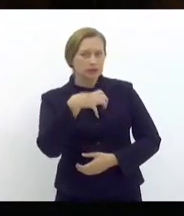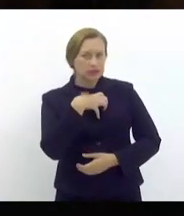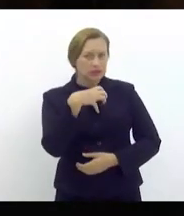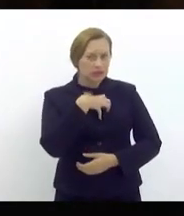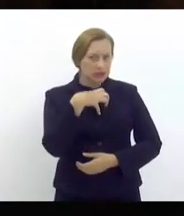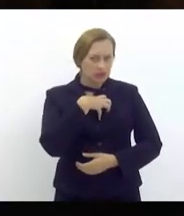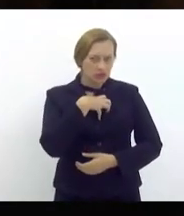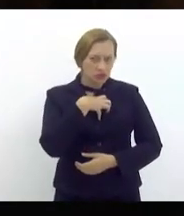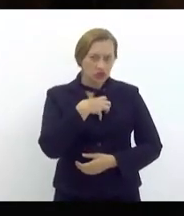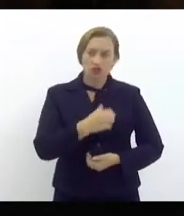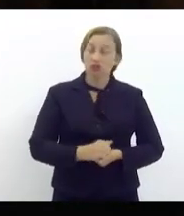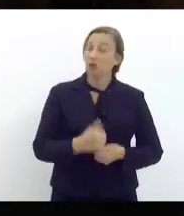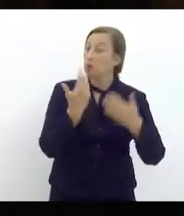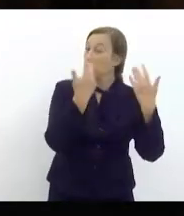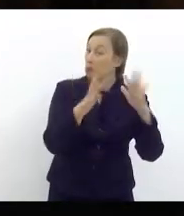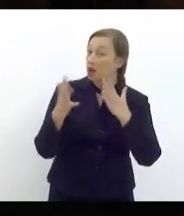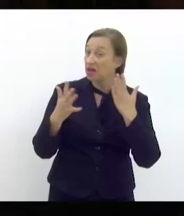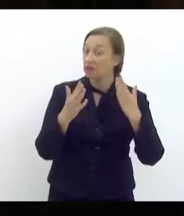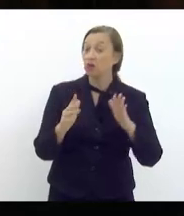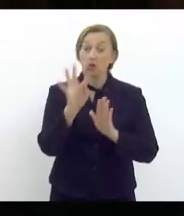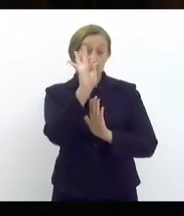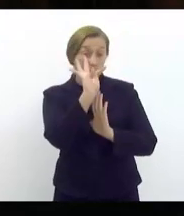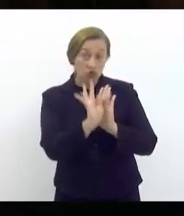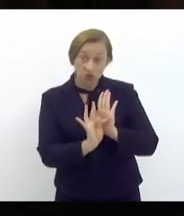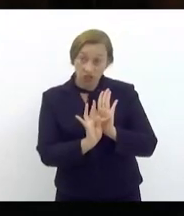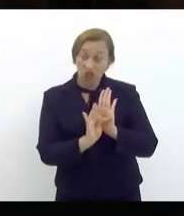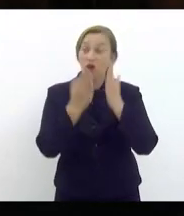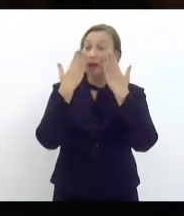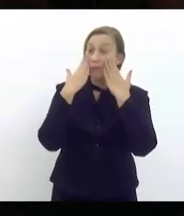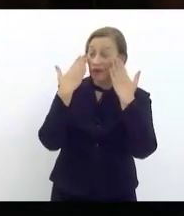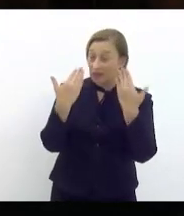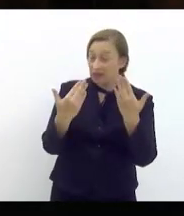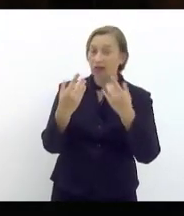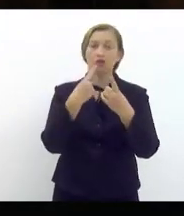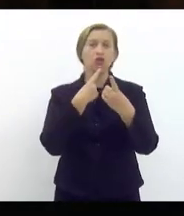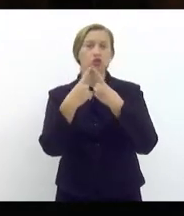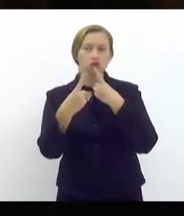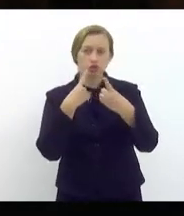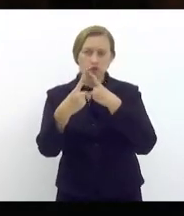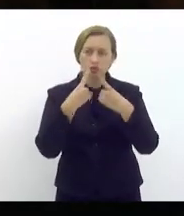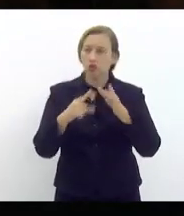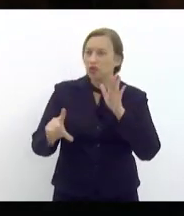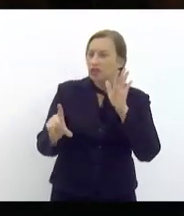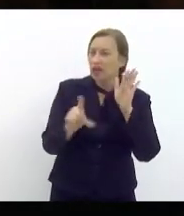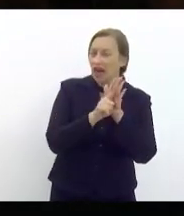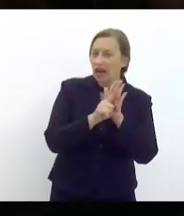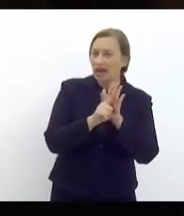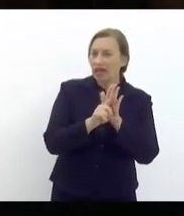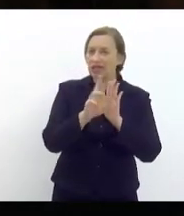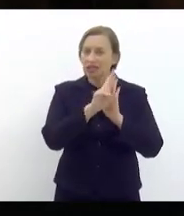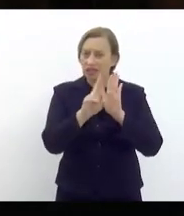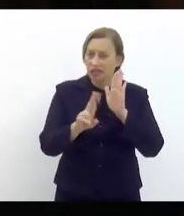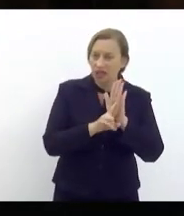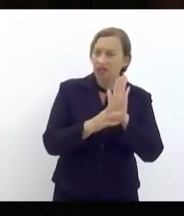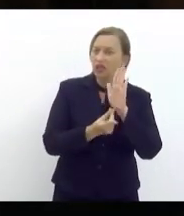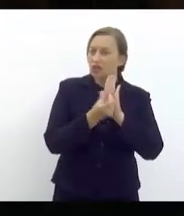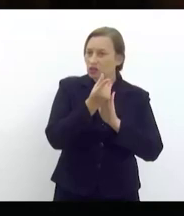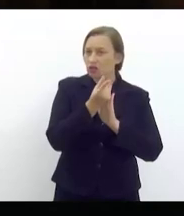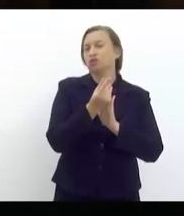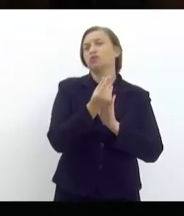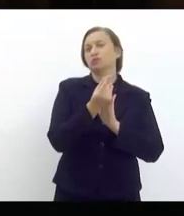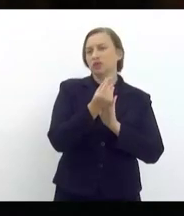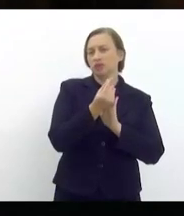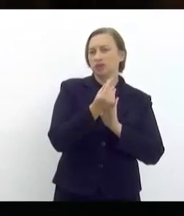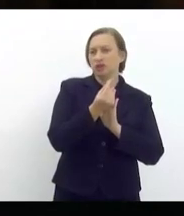que eu saúdo o texto ora apresentado e discutido da Lei de Diretrizes Orçamentárias